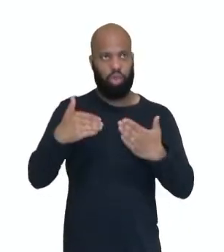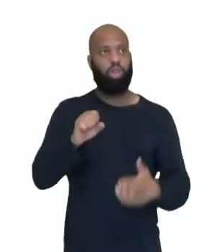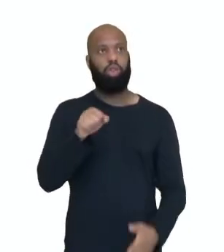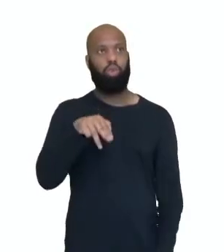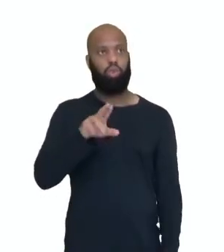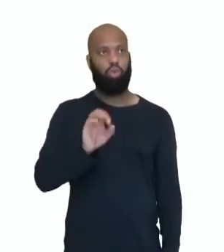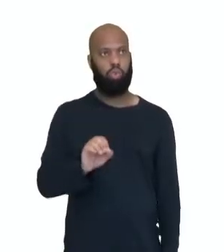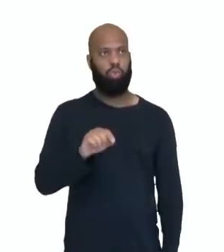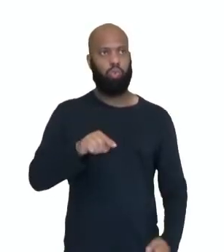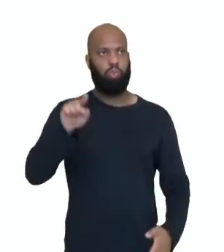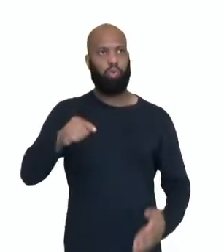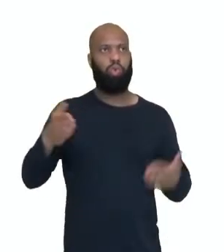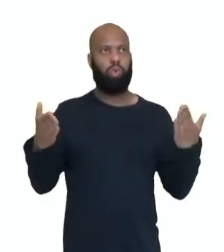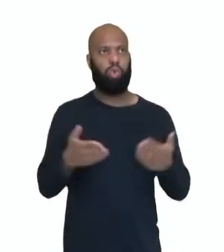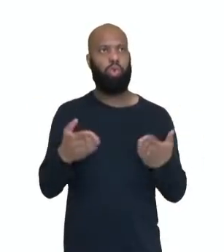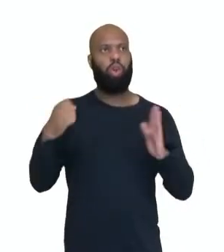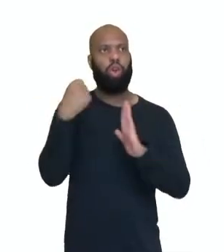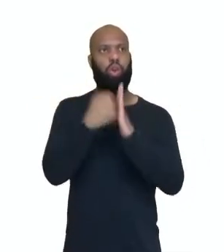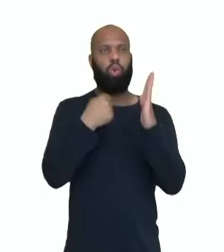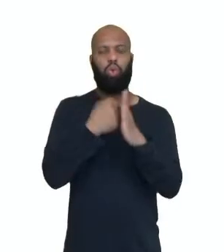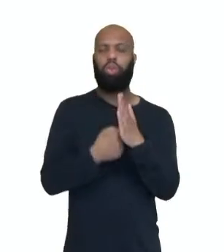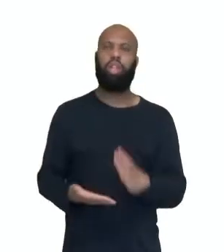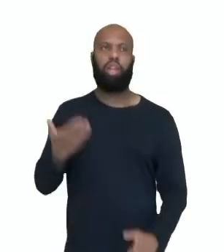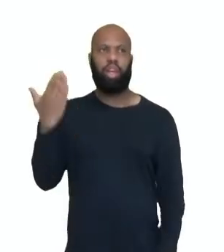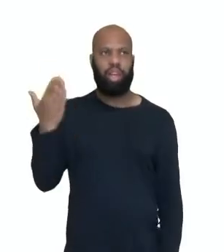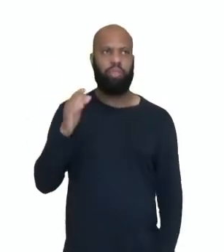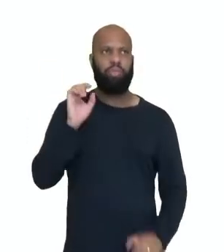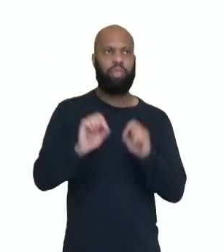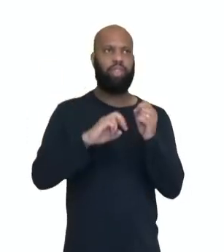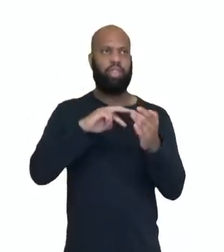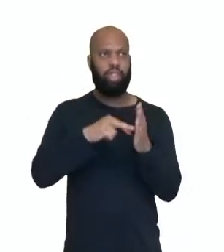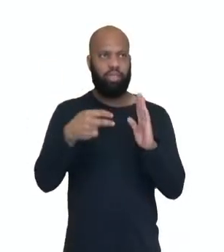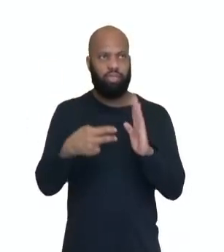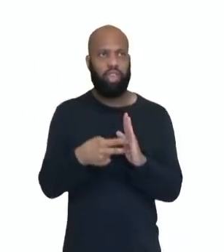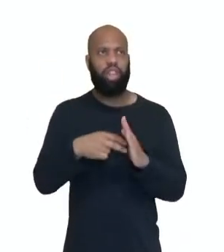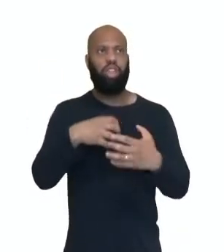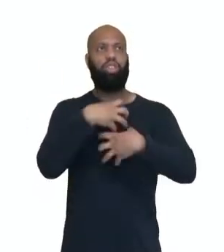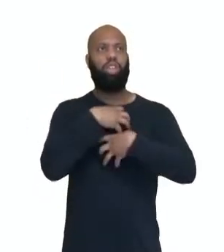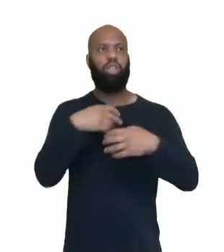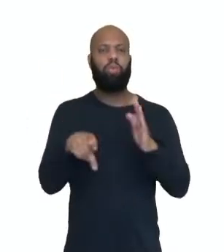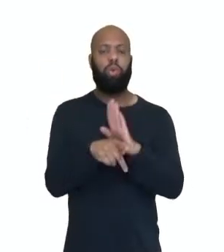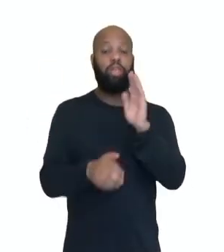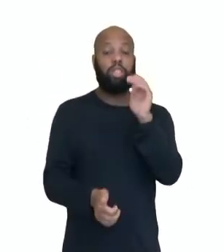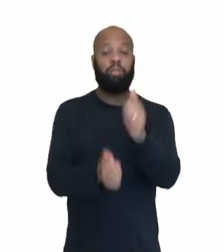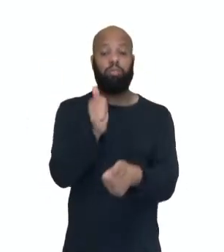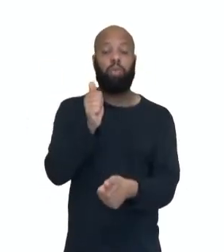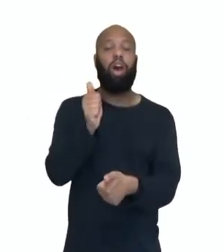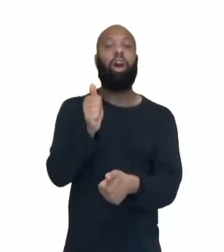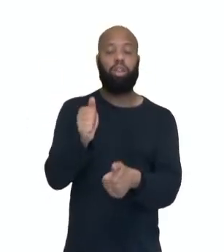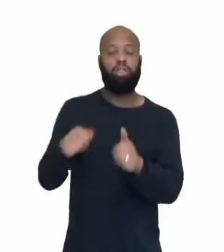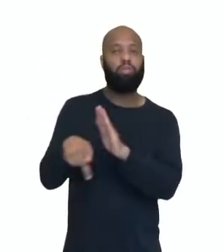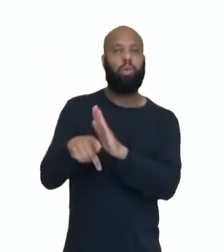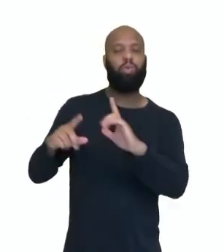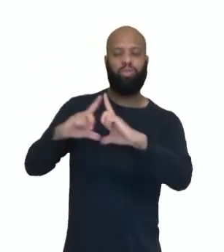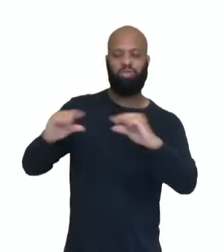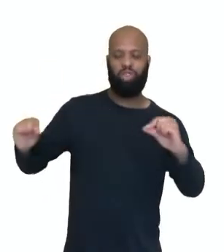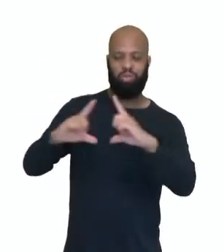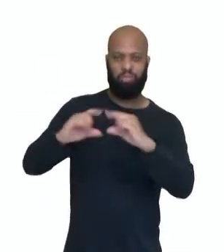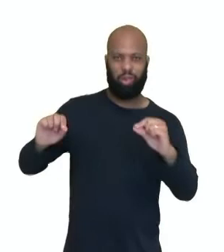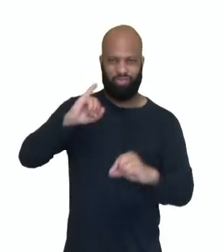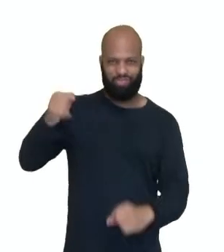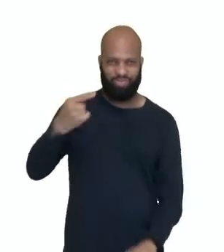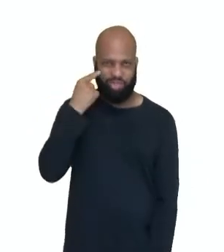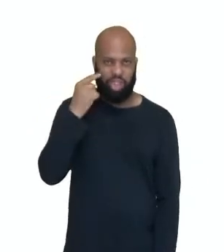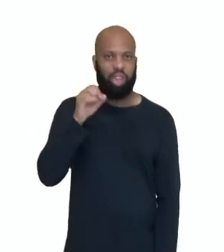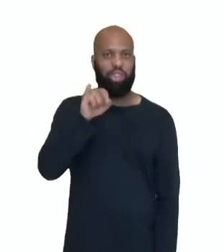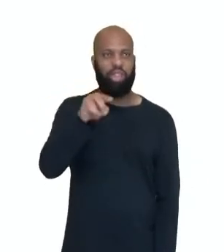então, é uma modalidade de luta que, por sua vez, detém o status de esporte nacional do Japão. Então, se